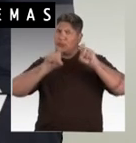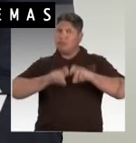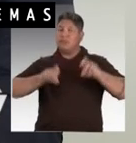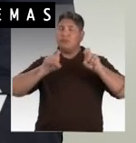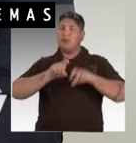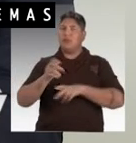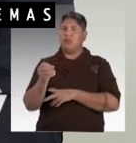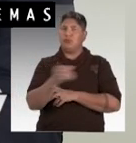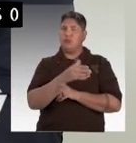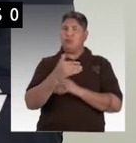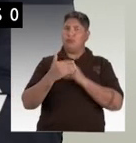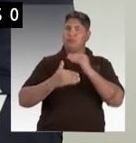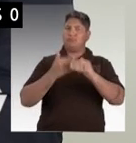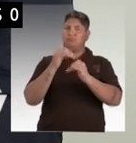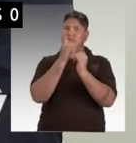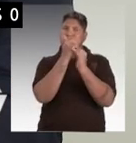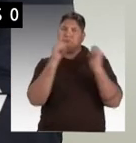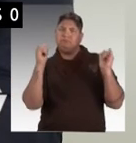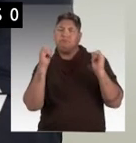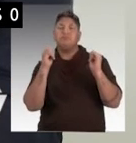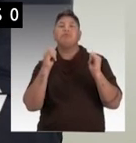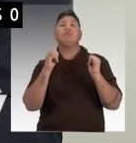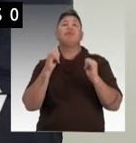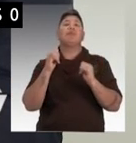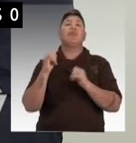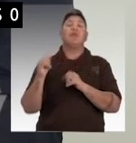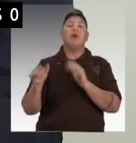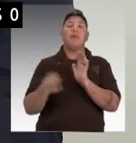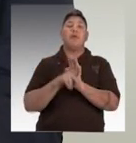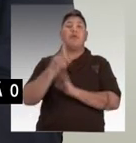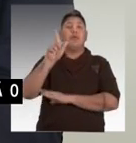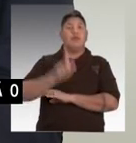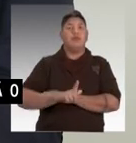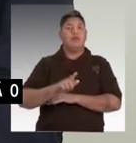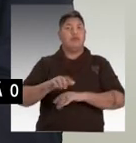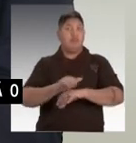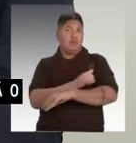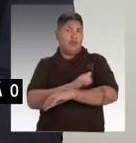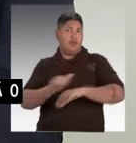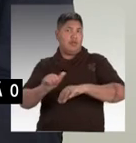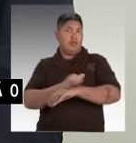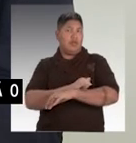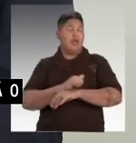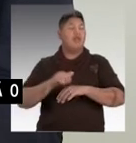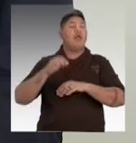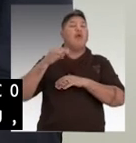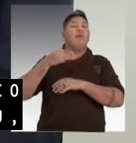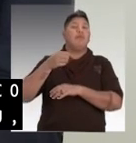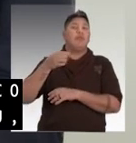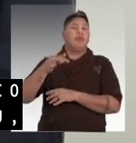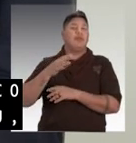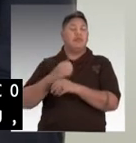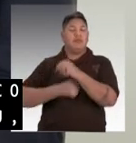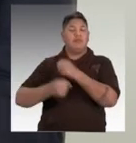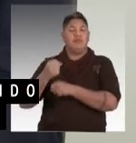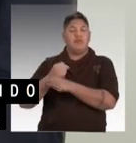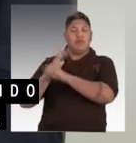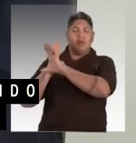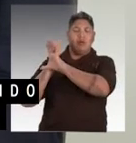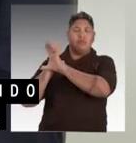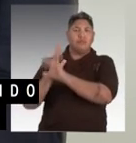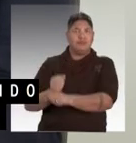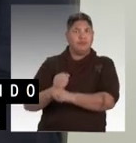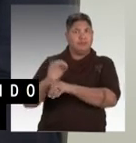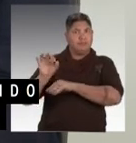informatizados, inovando no processo eletrônico. Na questão da gestão estratégica, o Ministério Público do Trabalho passou